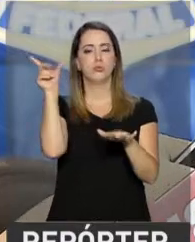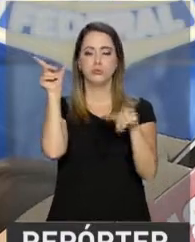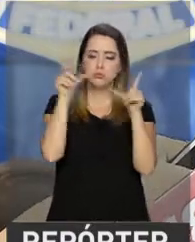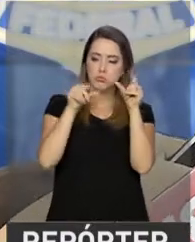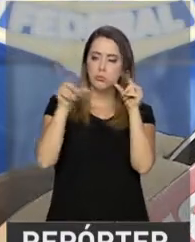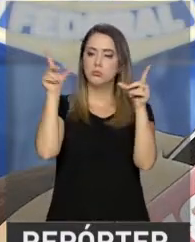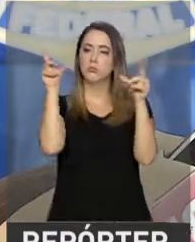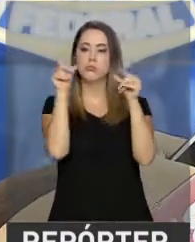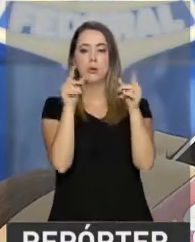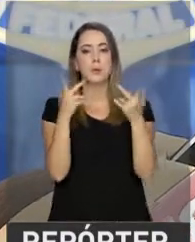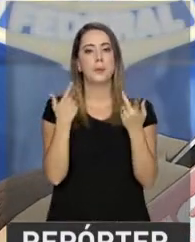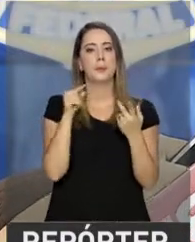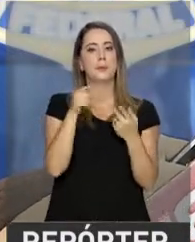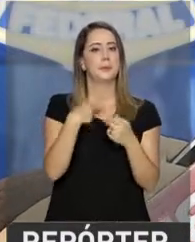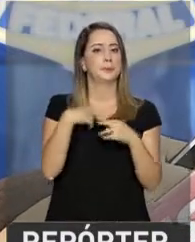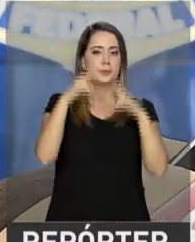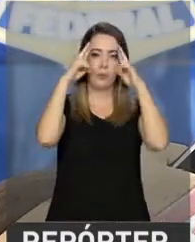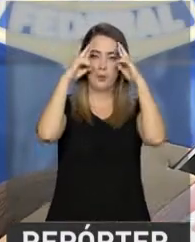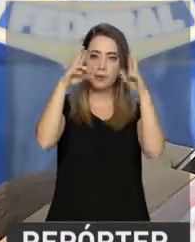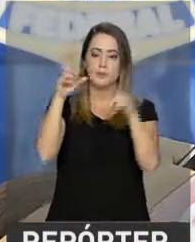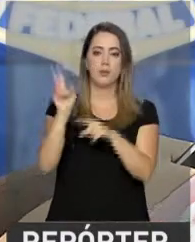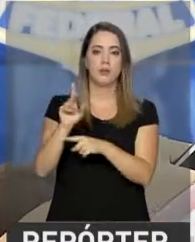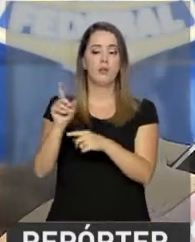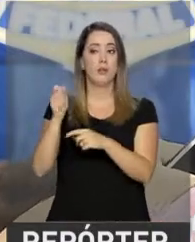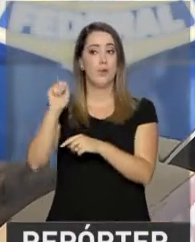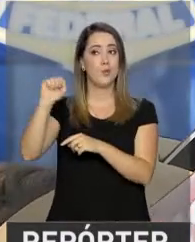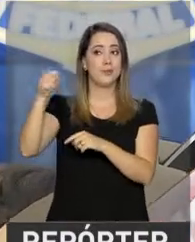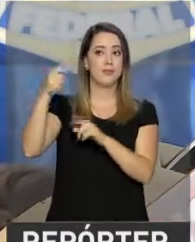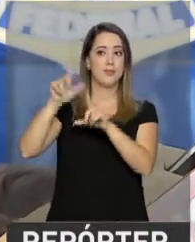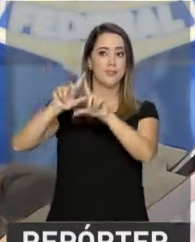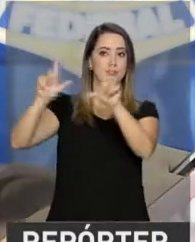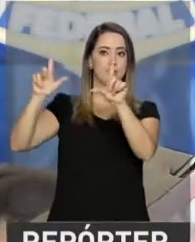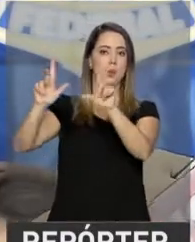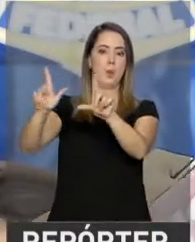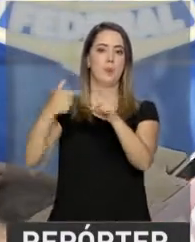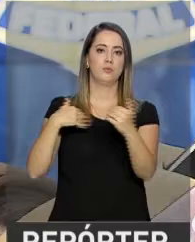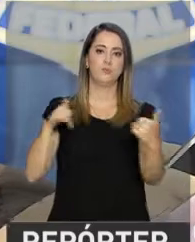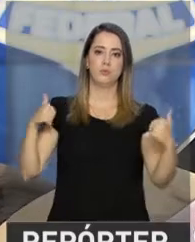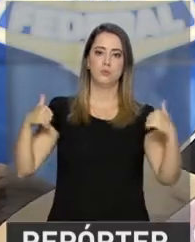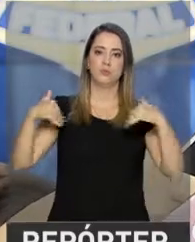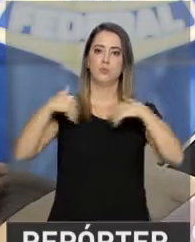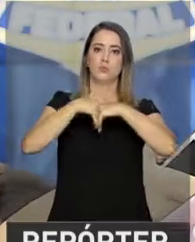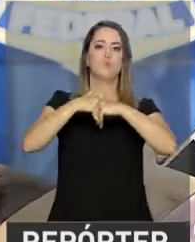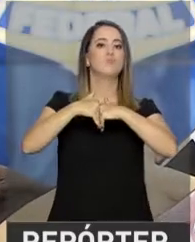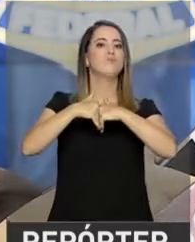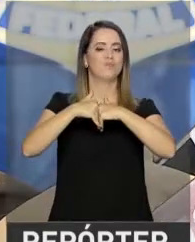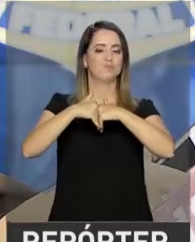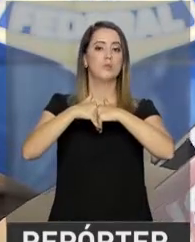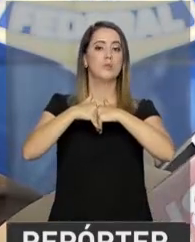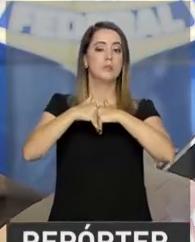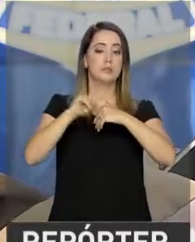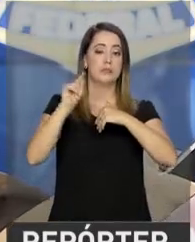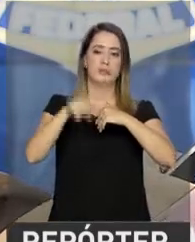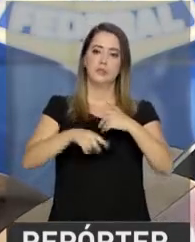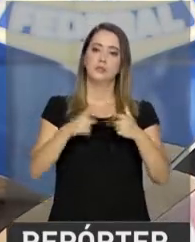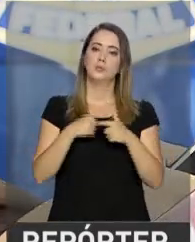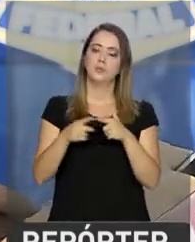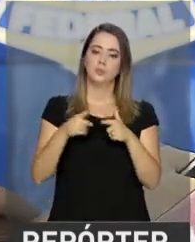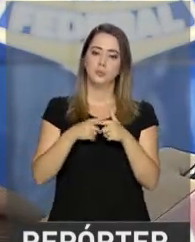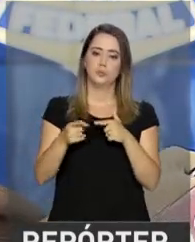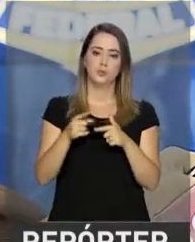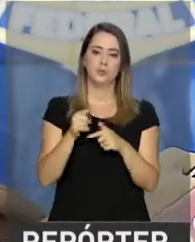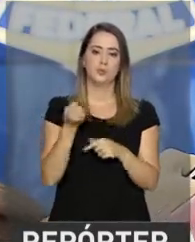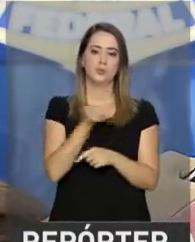desrespeito à sinalização provocando a colisão frontal a um acidente que impacta e